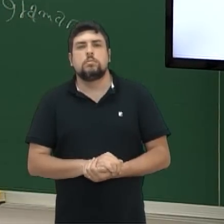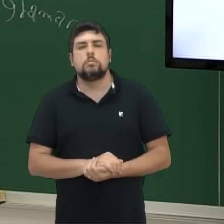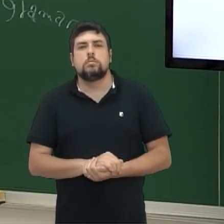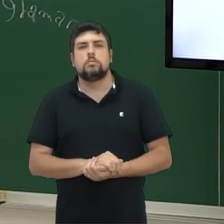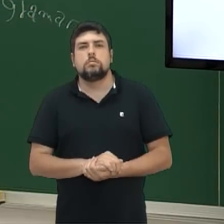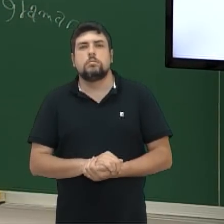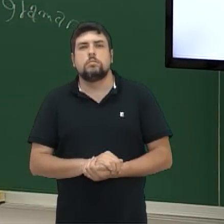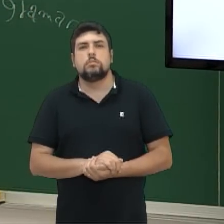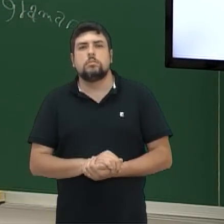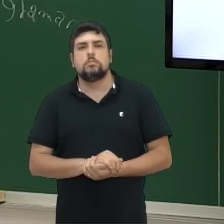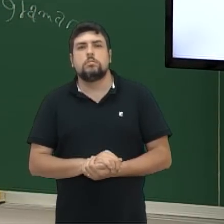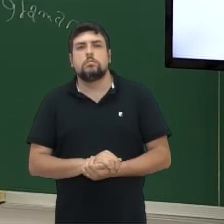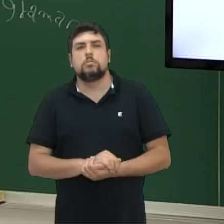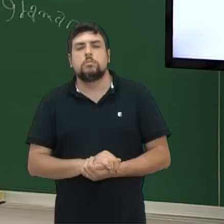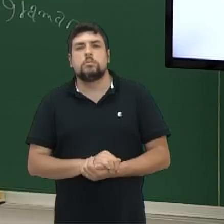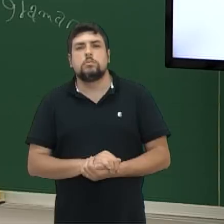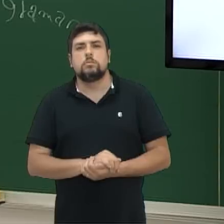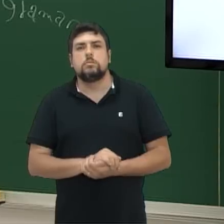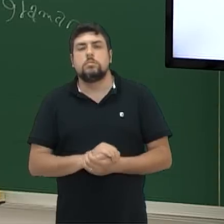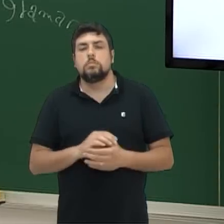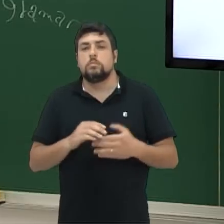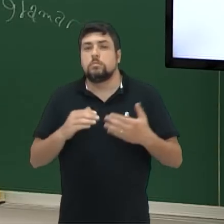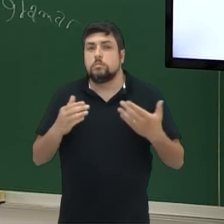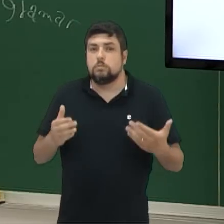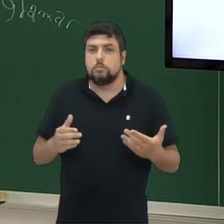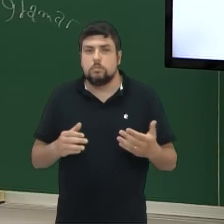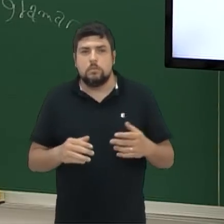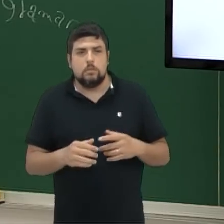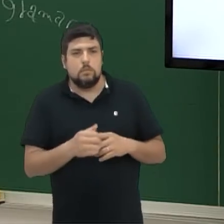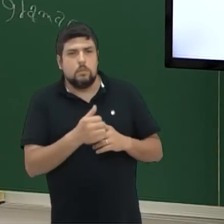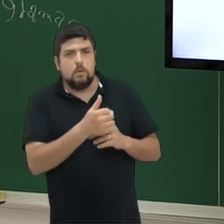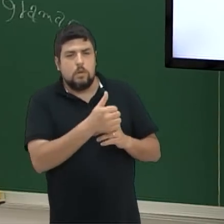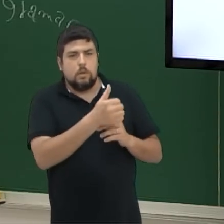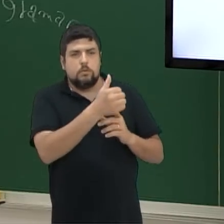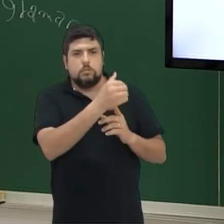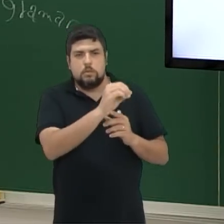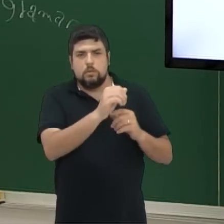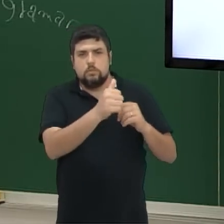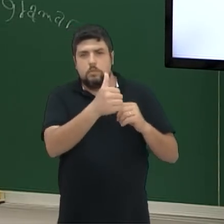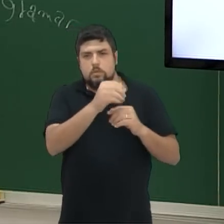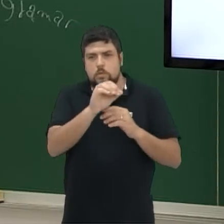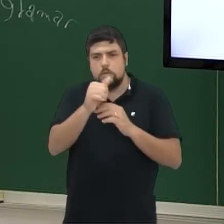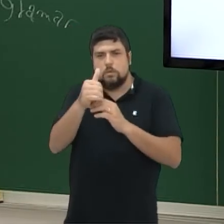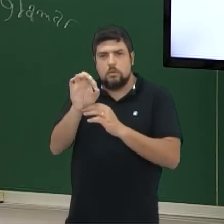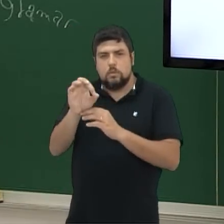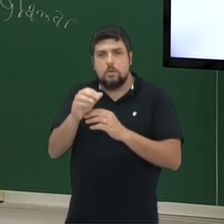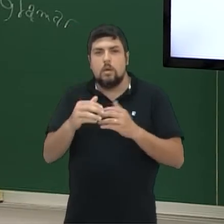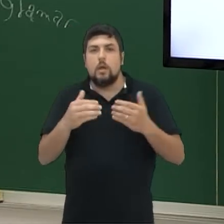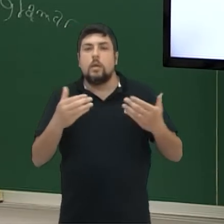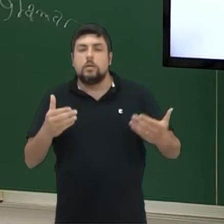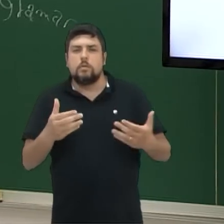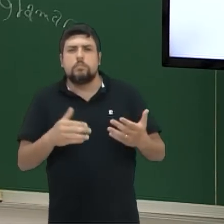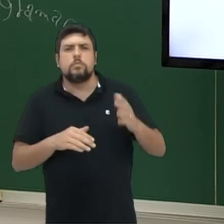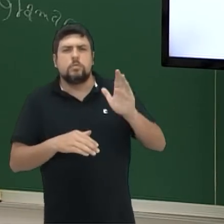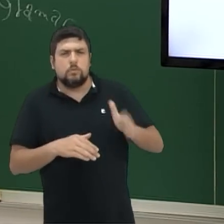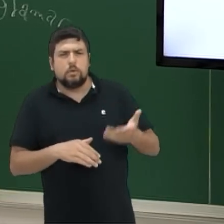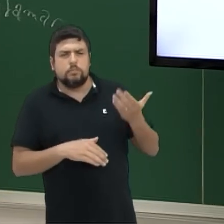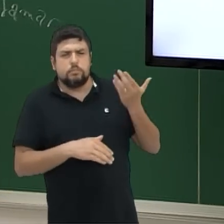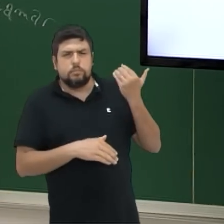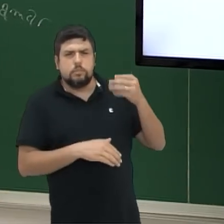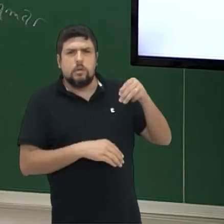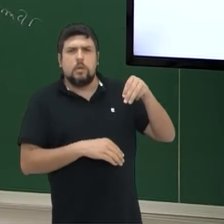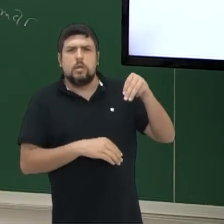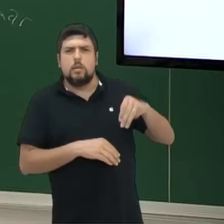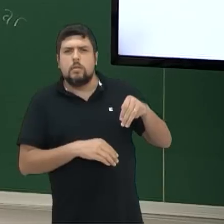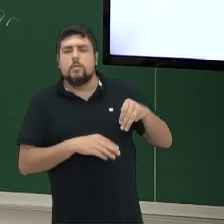Então, a gente vai ter de calcular a multiplicação de 10. A gente já trabalhou isso no tempo de metros, então vai ficar muito mais fácil agora.